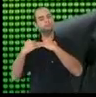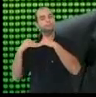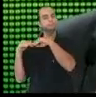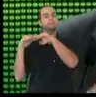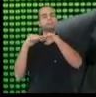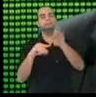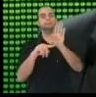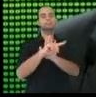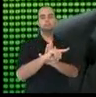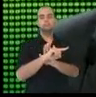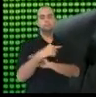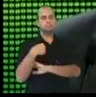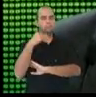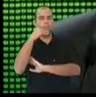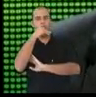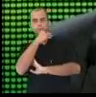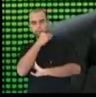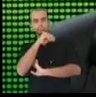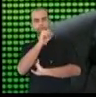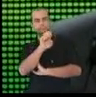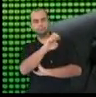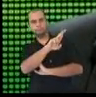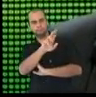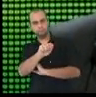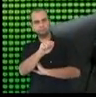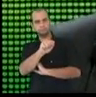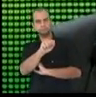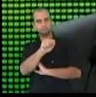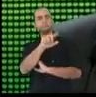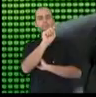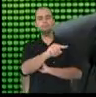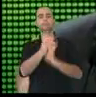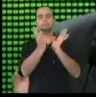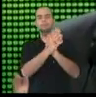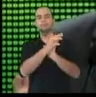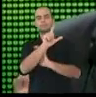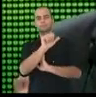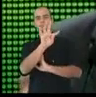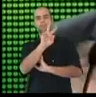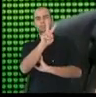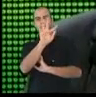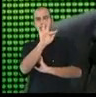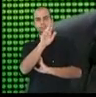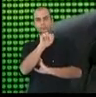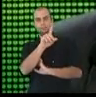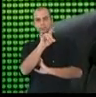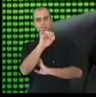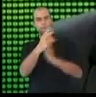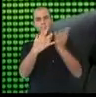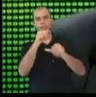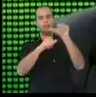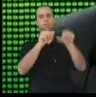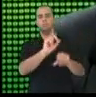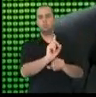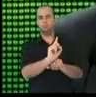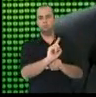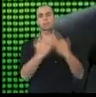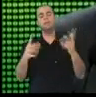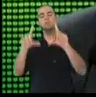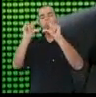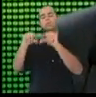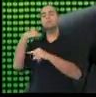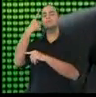sociais. Eles me pediram que fizesse isso aqui. O que eu sinto é o seguinte, do candidato Zé Serra, ele é pelo latifúndio,